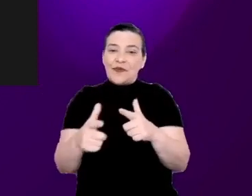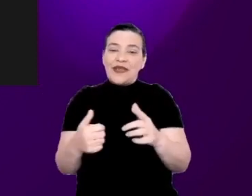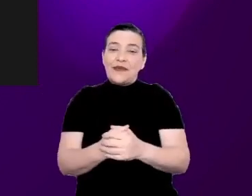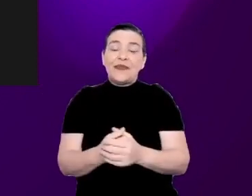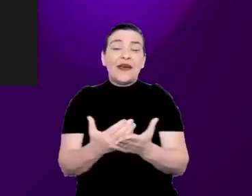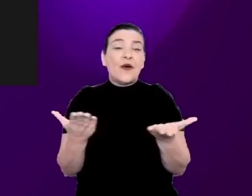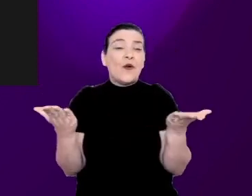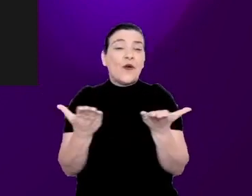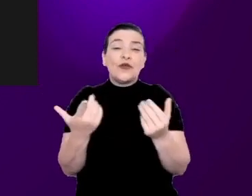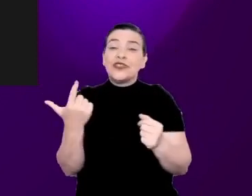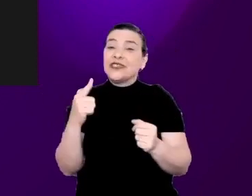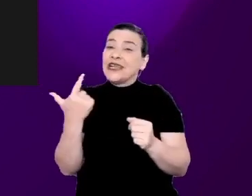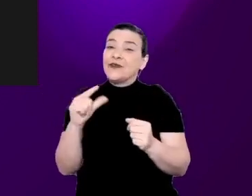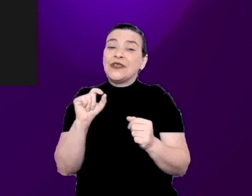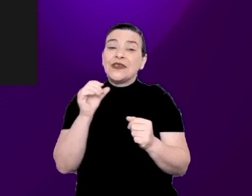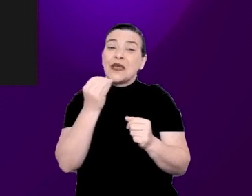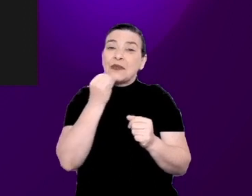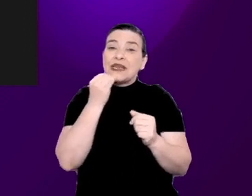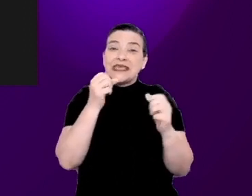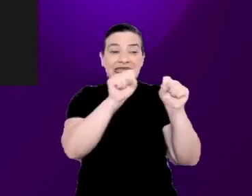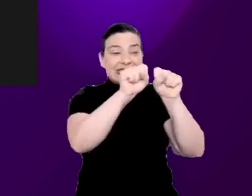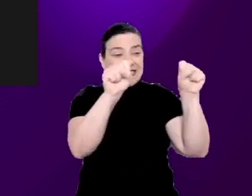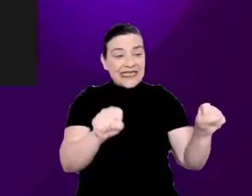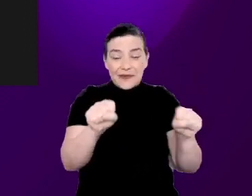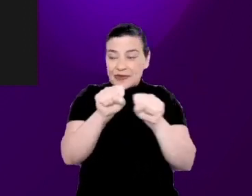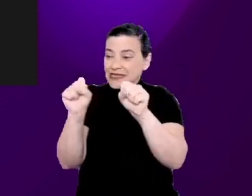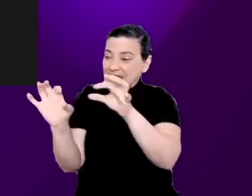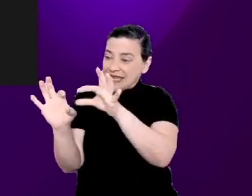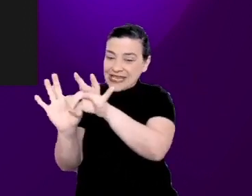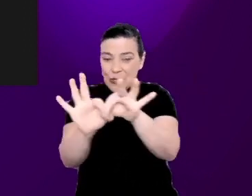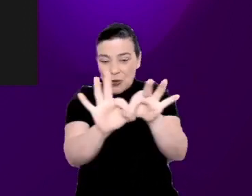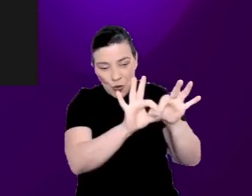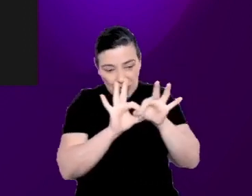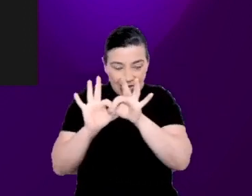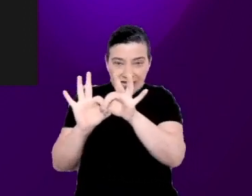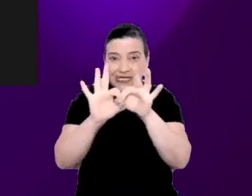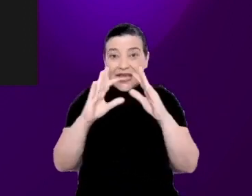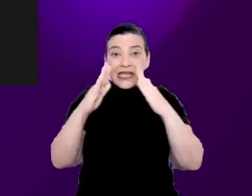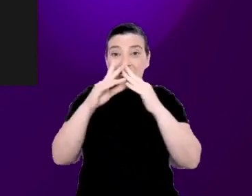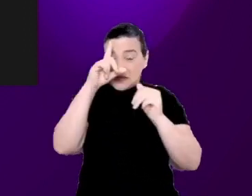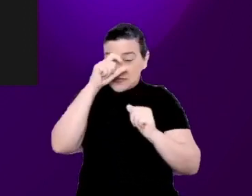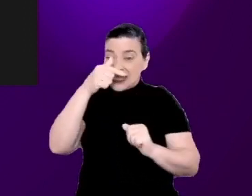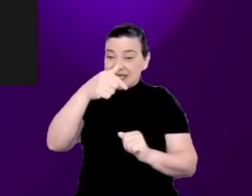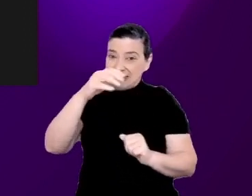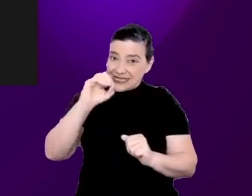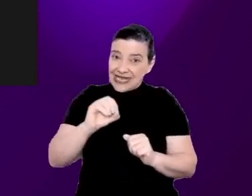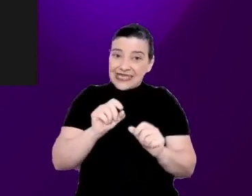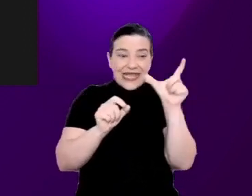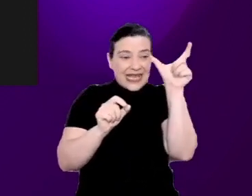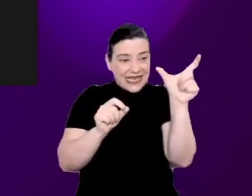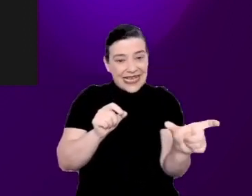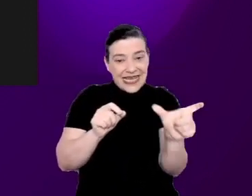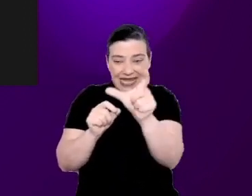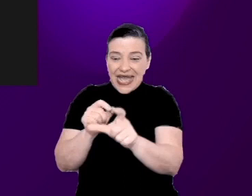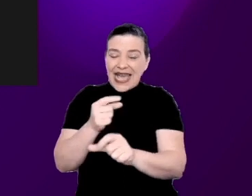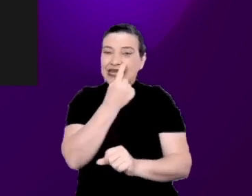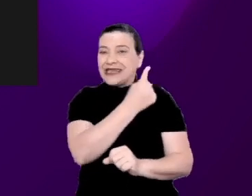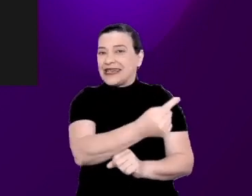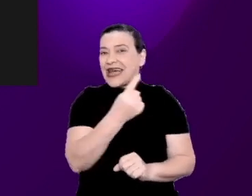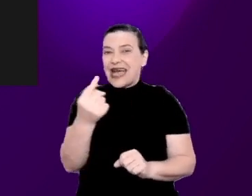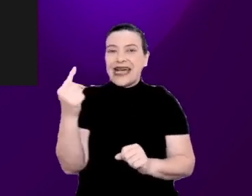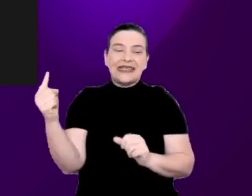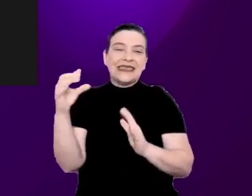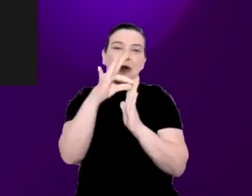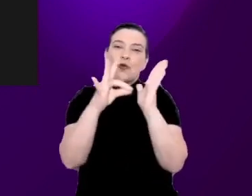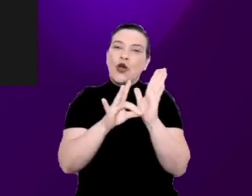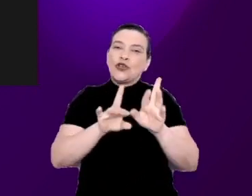tem interoperabilidade entre os nossos sistemas. Se eu tenho uma rede com 70 hospitais, eles têm 70 prontuários, o hemograma tem um código em cada um deles. Se